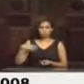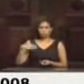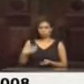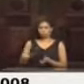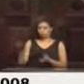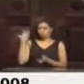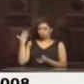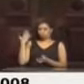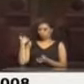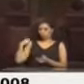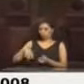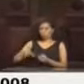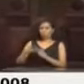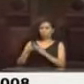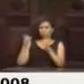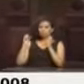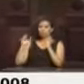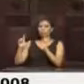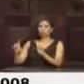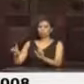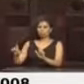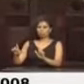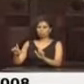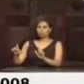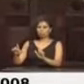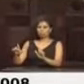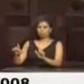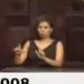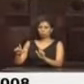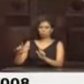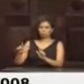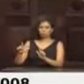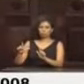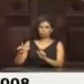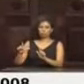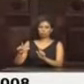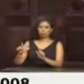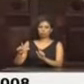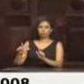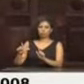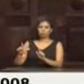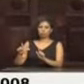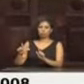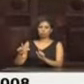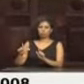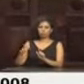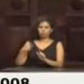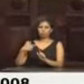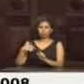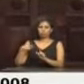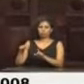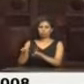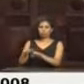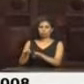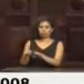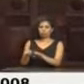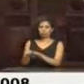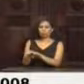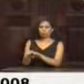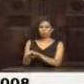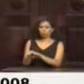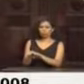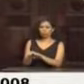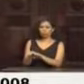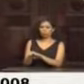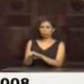aqui, estou há só um ano como deputado, se eu estivesse anteriormente como deputado, obviamente seria